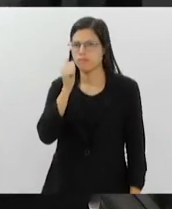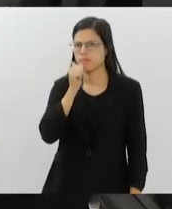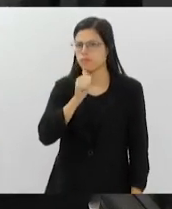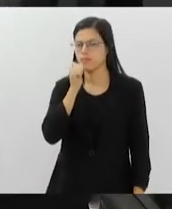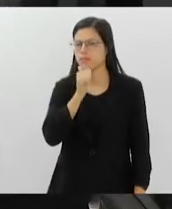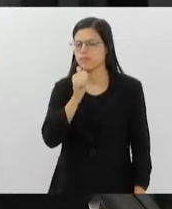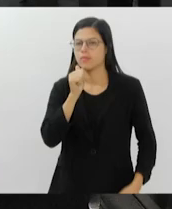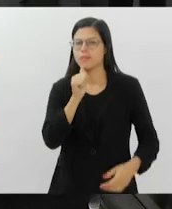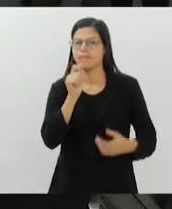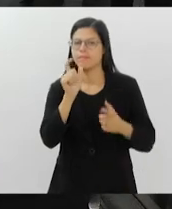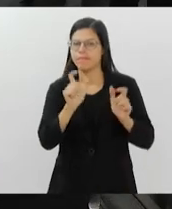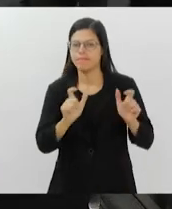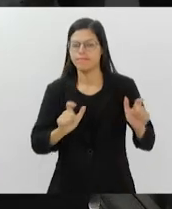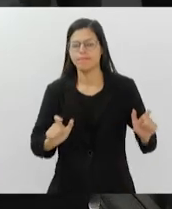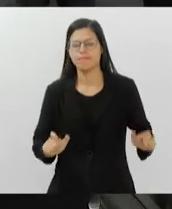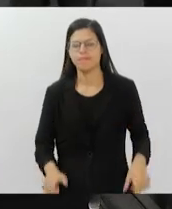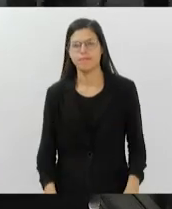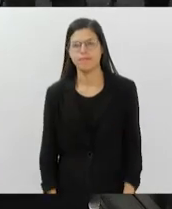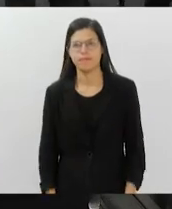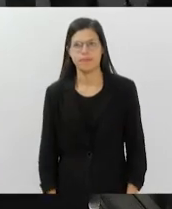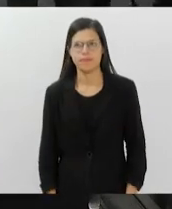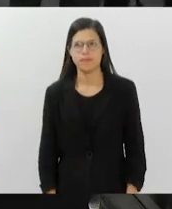senhoras e senhores.